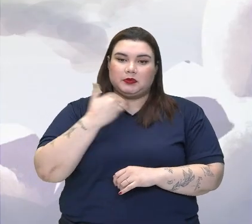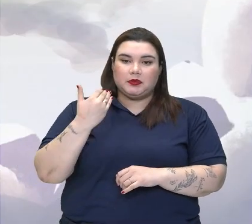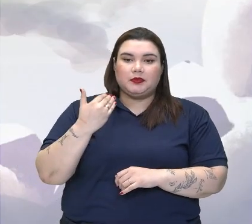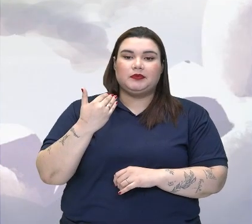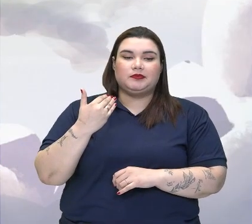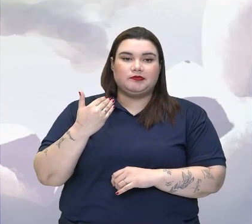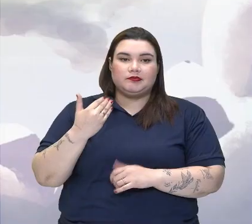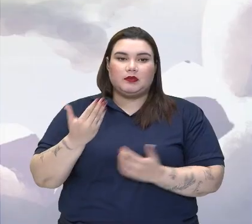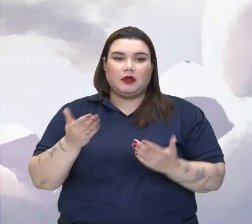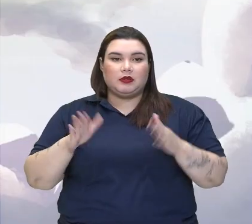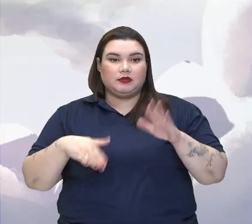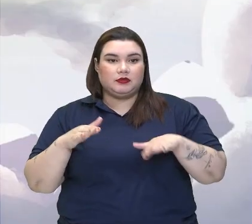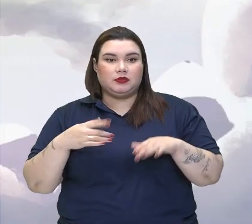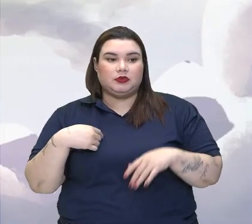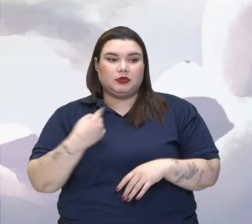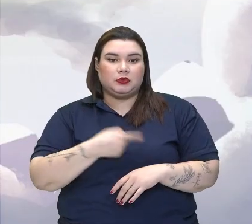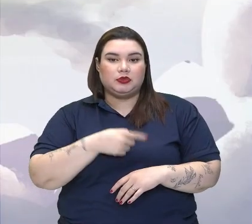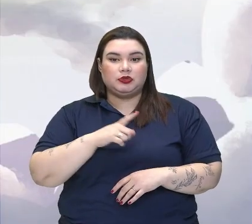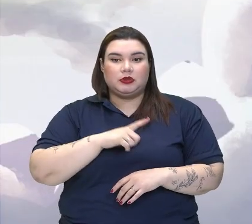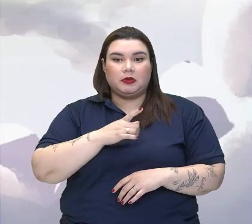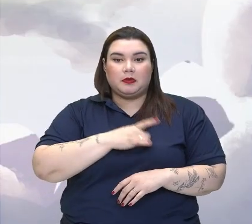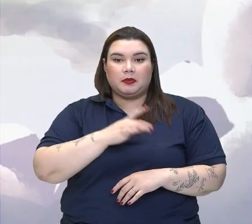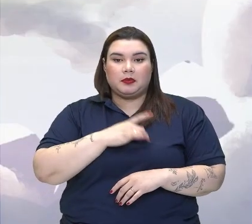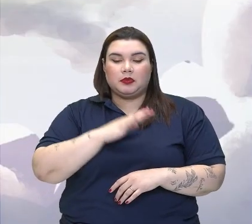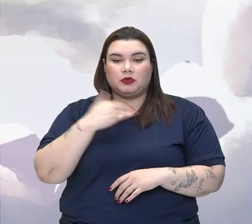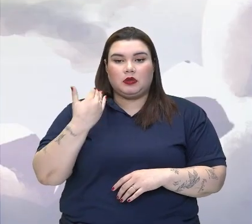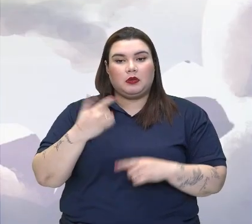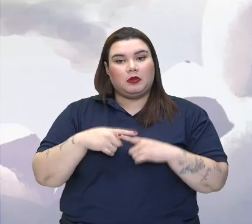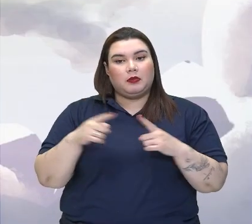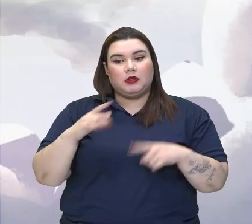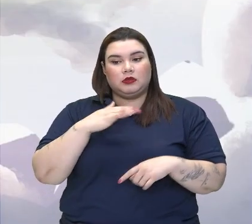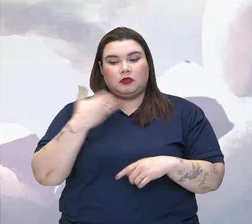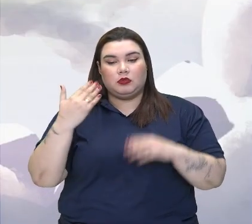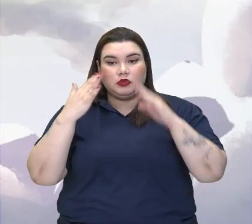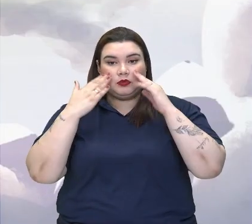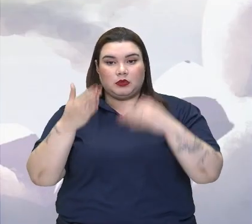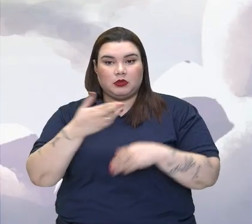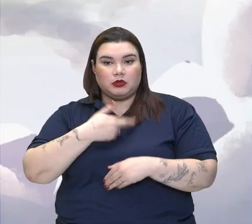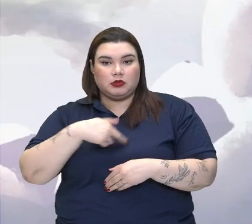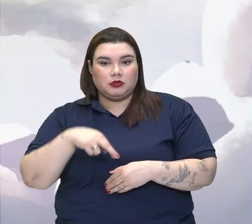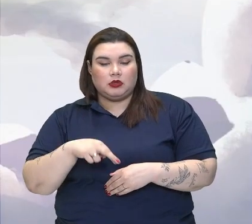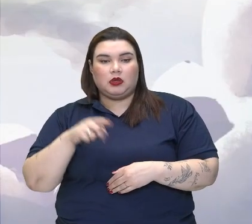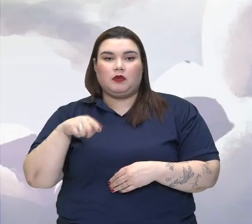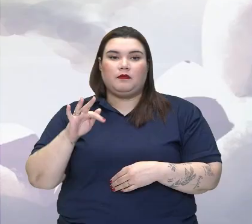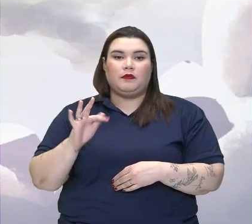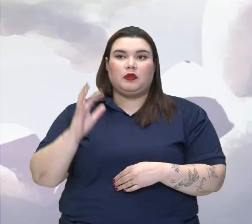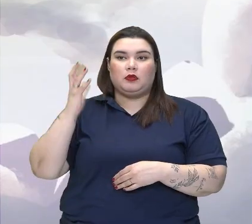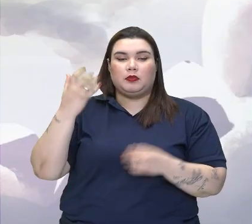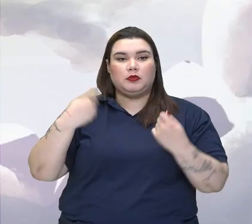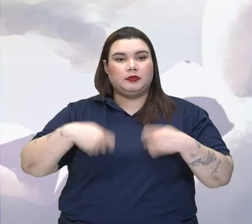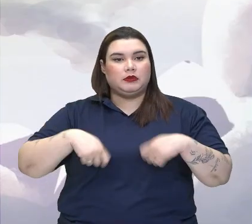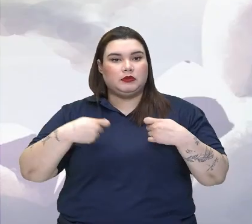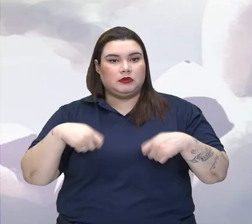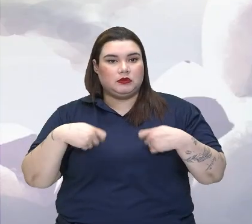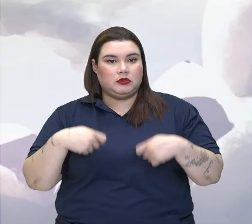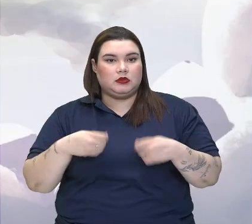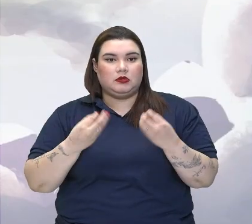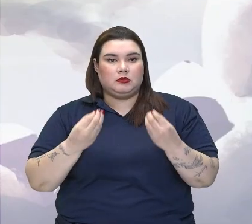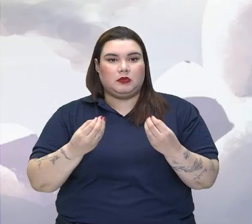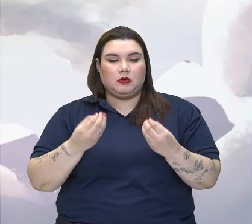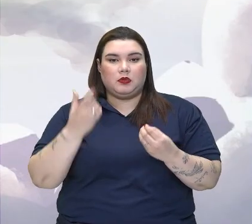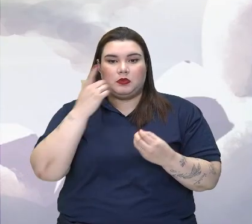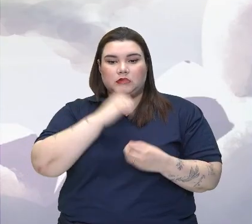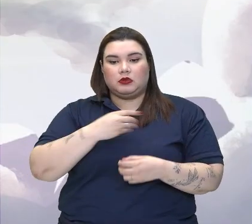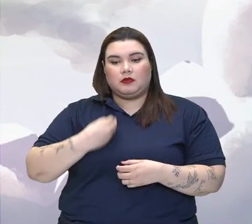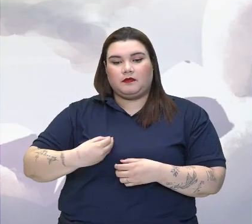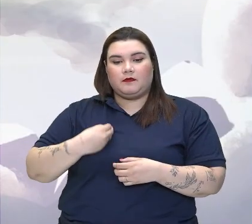né? Geralmente nós temos medo de morrer. Mas a morte para as religiões é um fenômeno necessário para entrar na vida